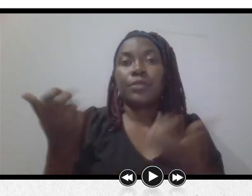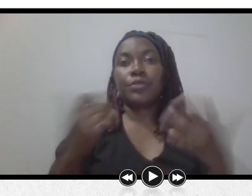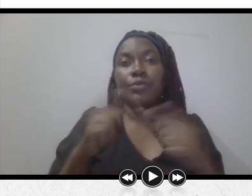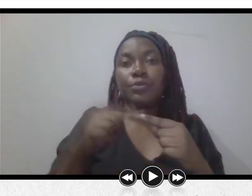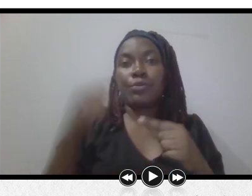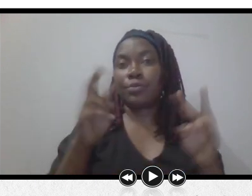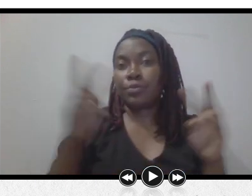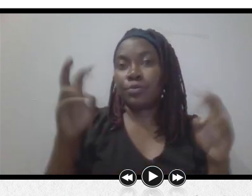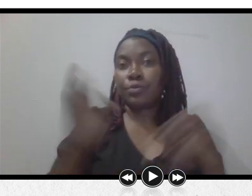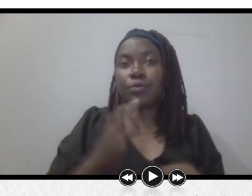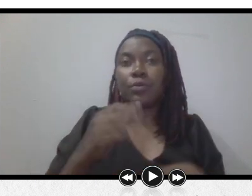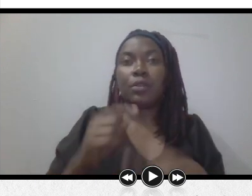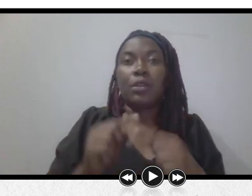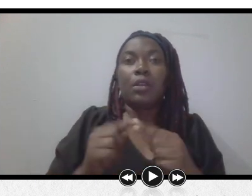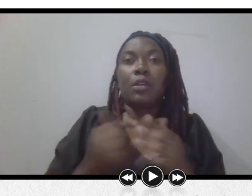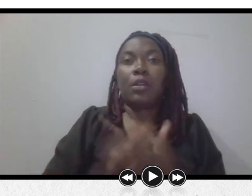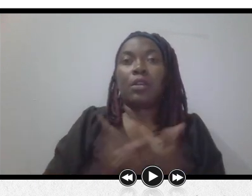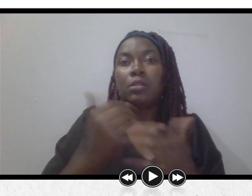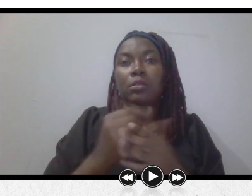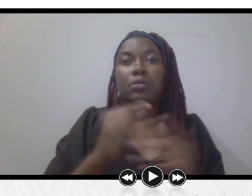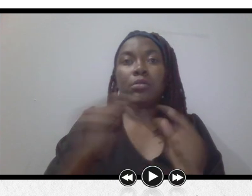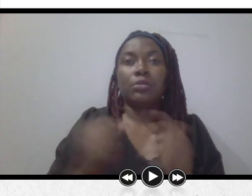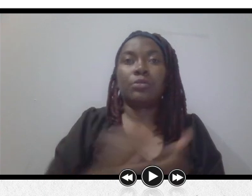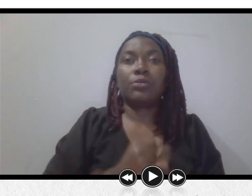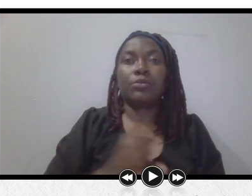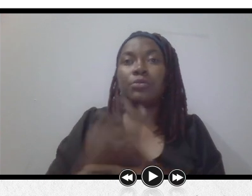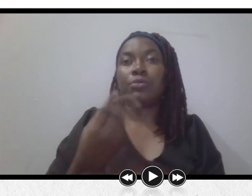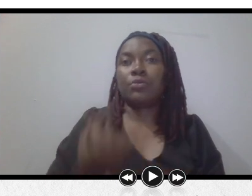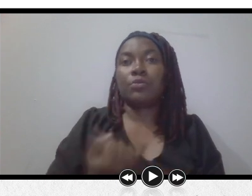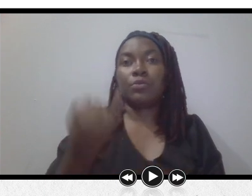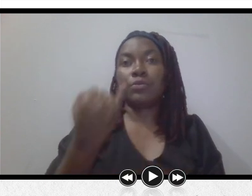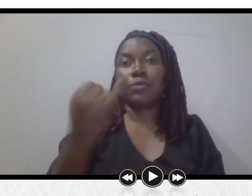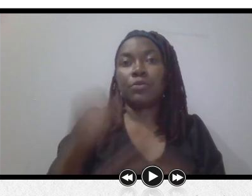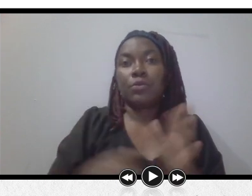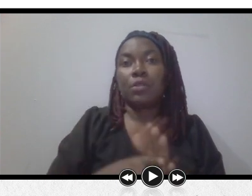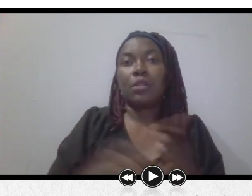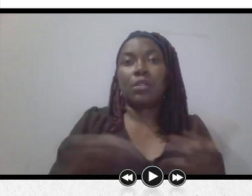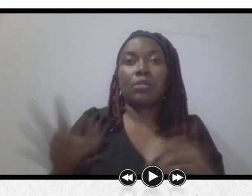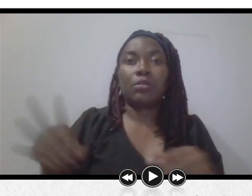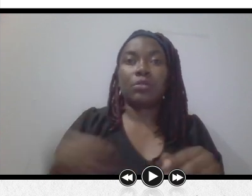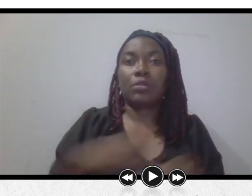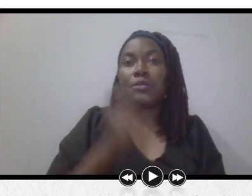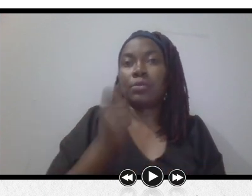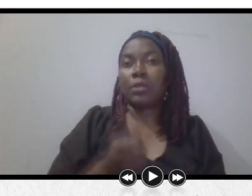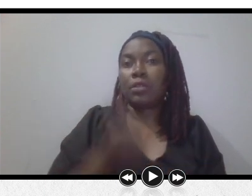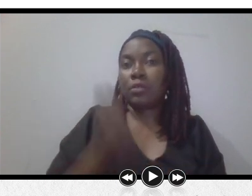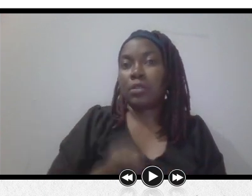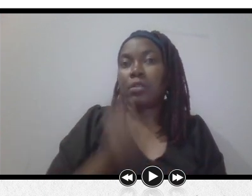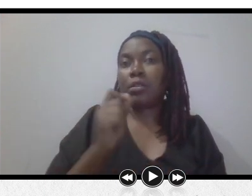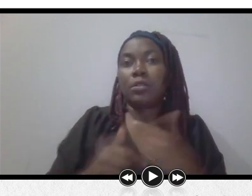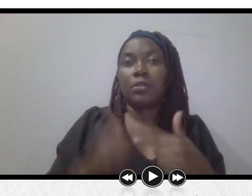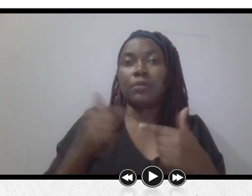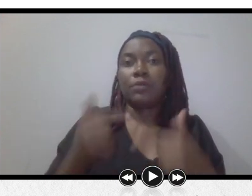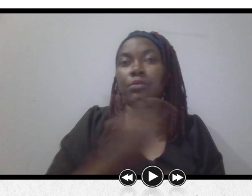próximo tópico, né? Além de um detalhamento em contratos, era muito importante, e a lei agora traz essa obrigatoriedade, de um